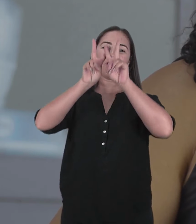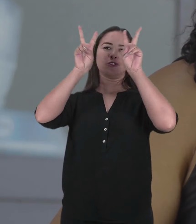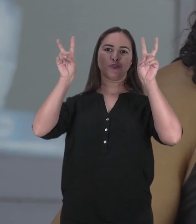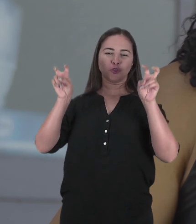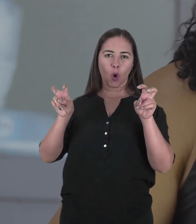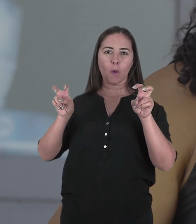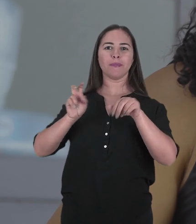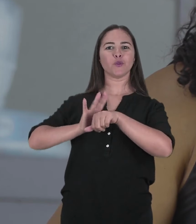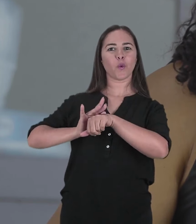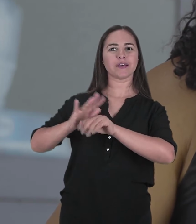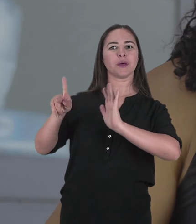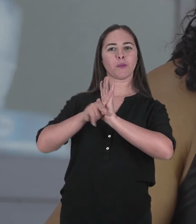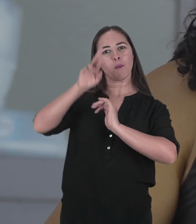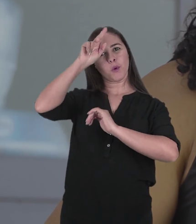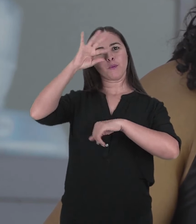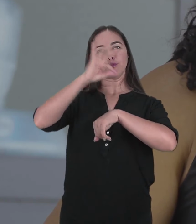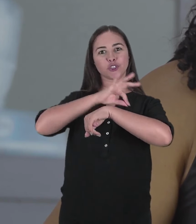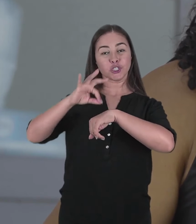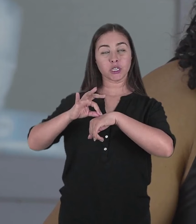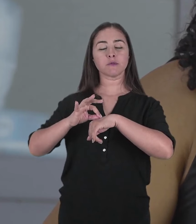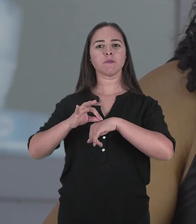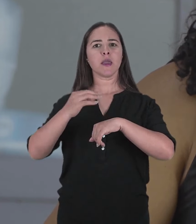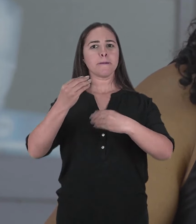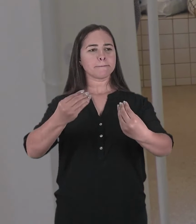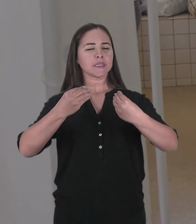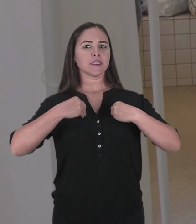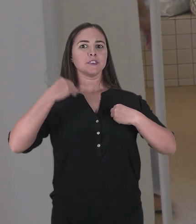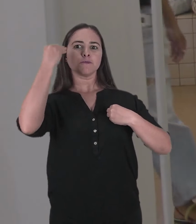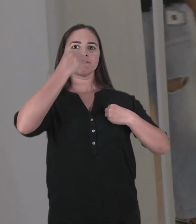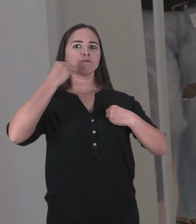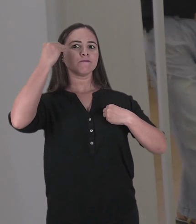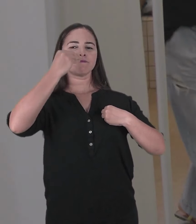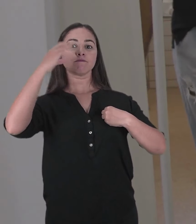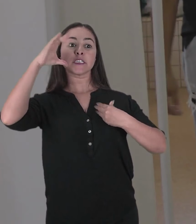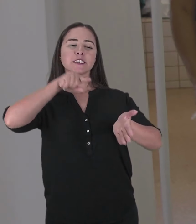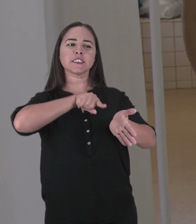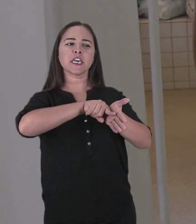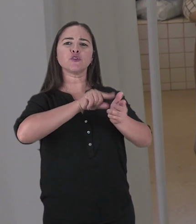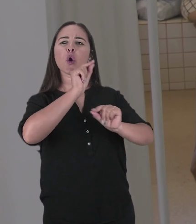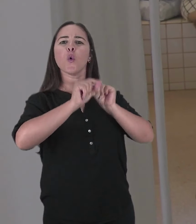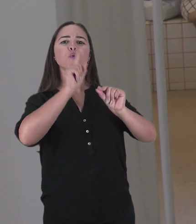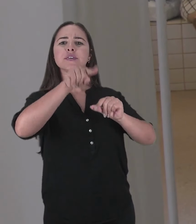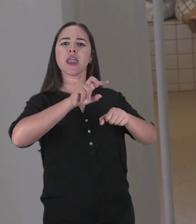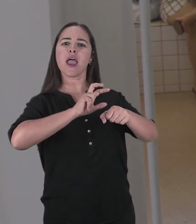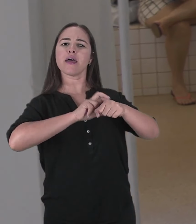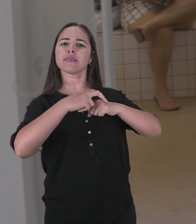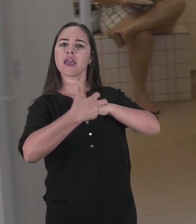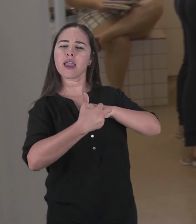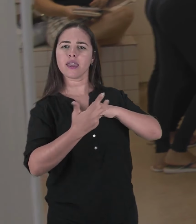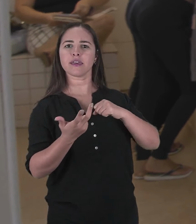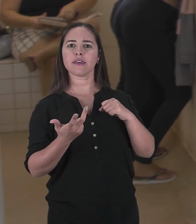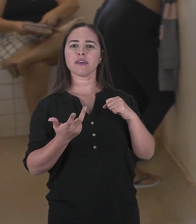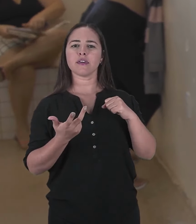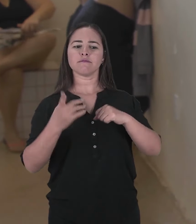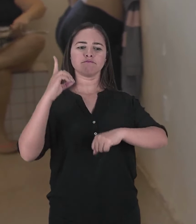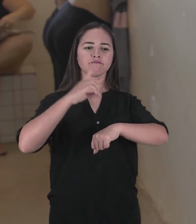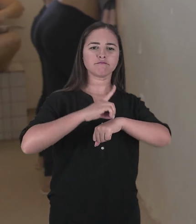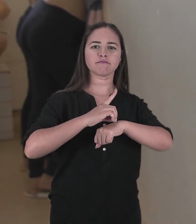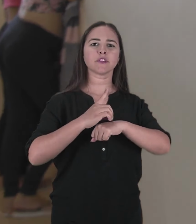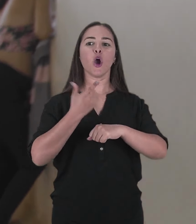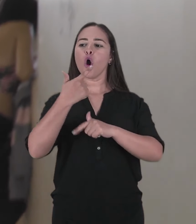as arboviroses e que me deu uma experiência científica do que é a dengue, do que são